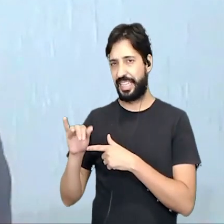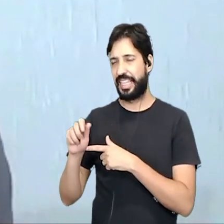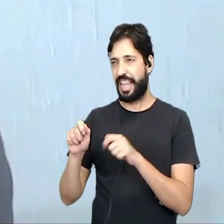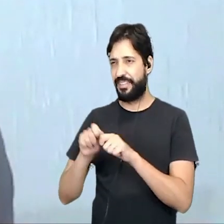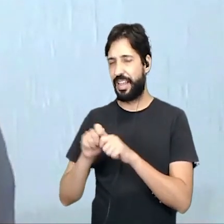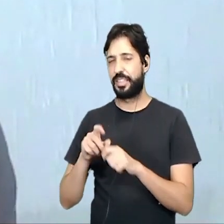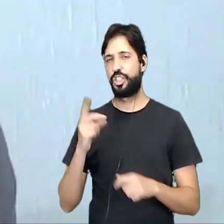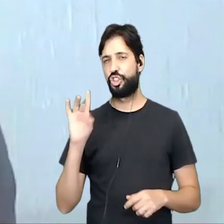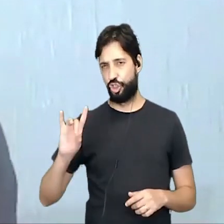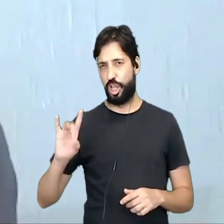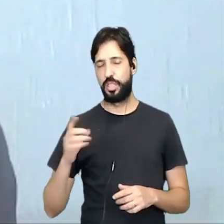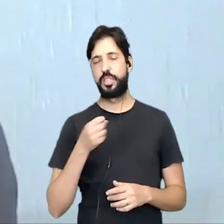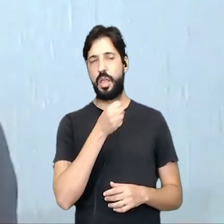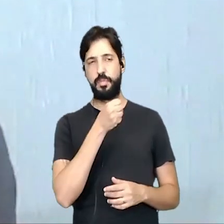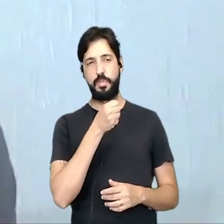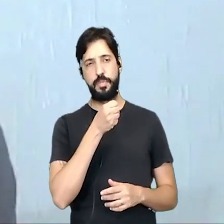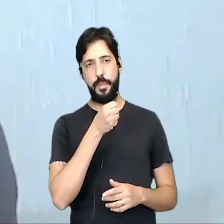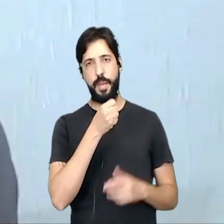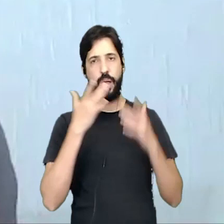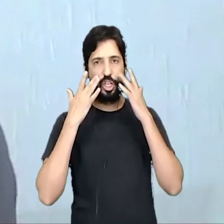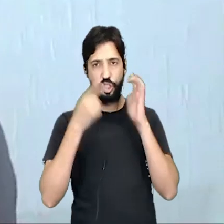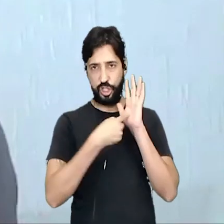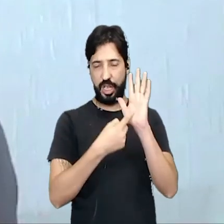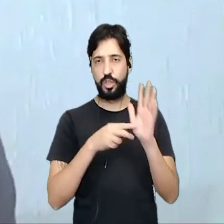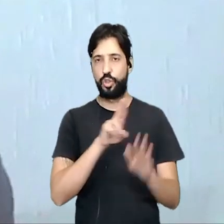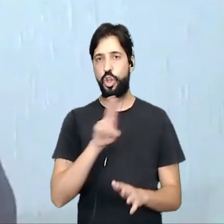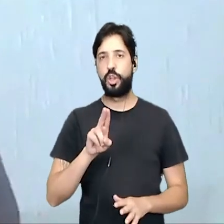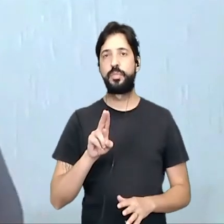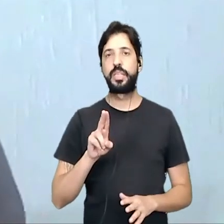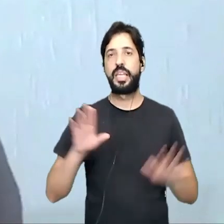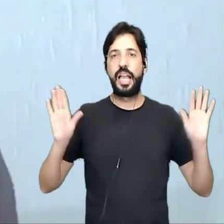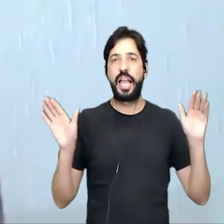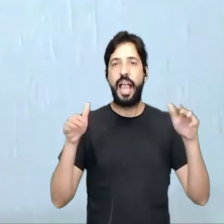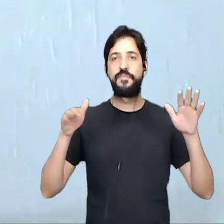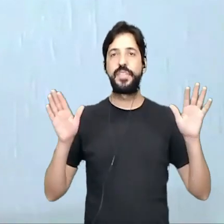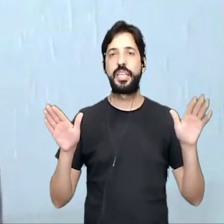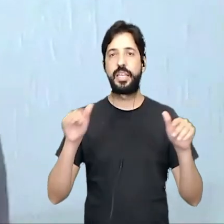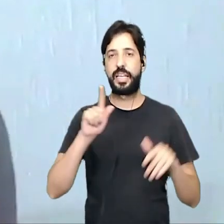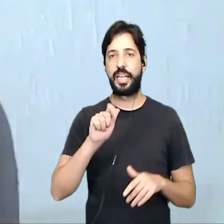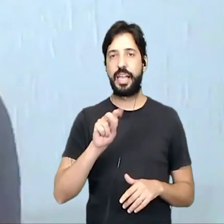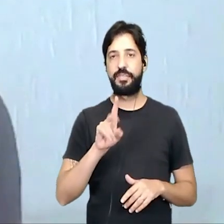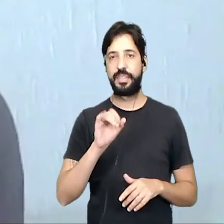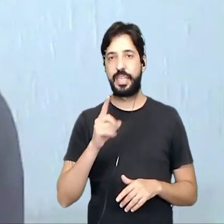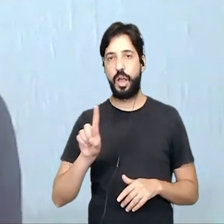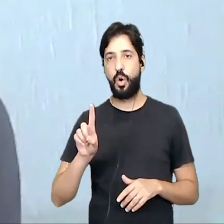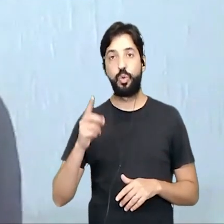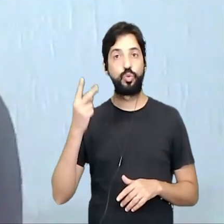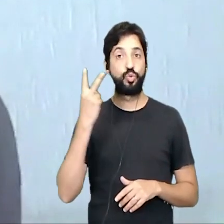que a Andréia fazia, chamava Gavião de Duas Cabeças, eu não sei se ela está lembrando disso,